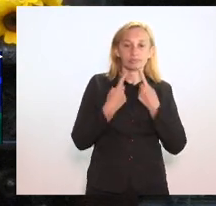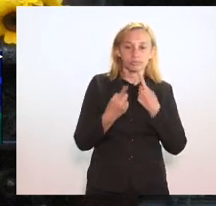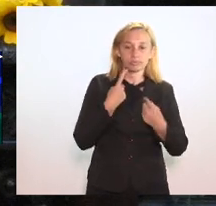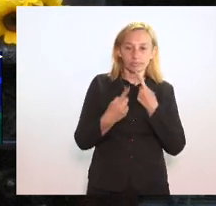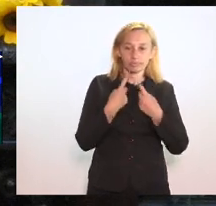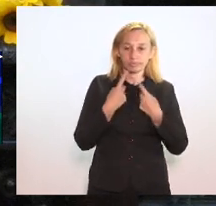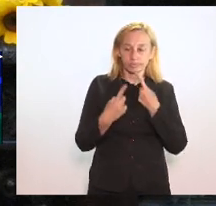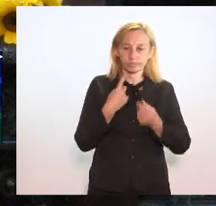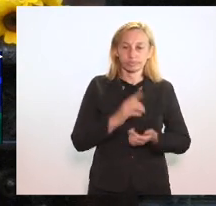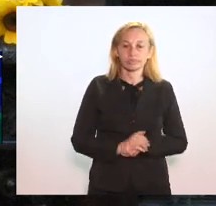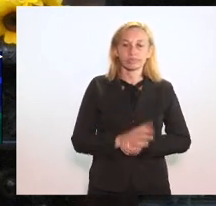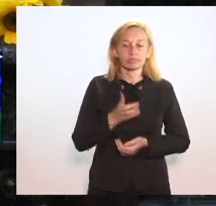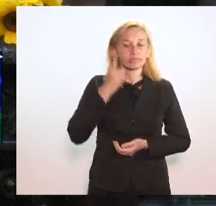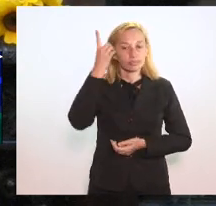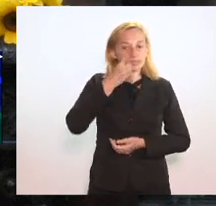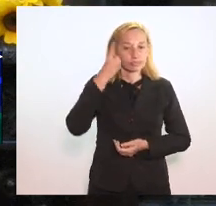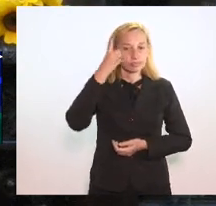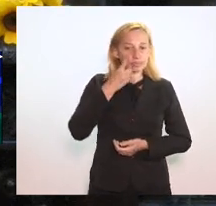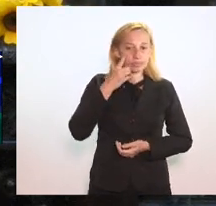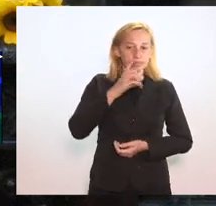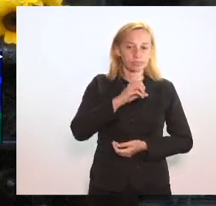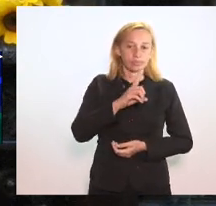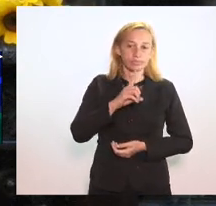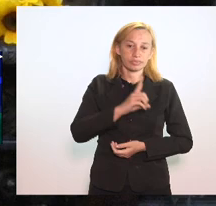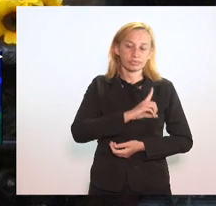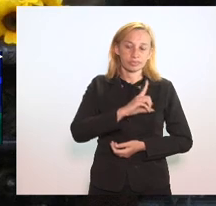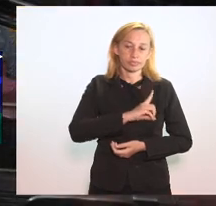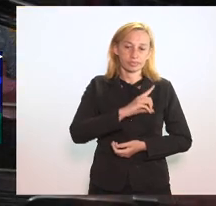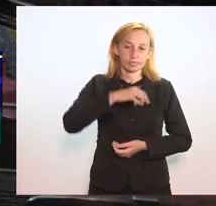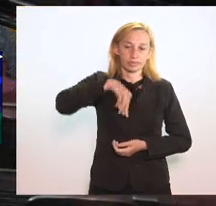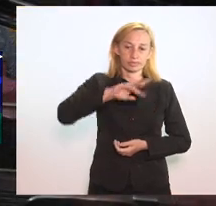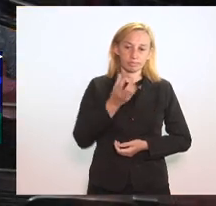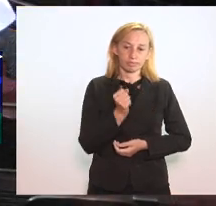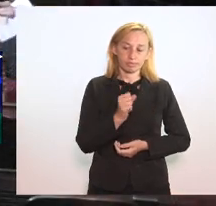discutir Deputado a delegada Martha Rocha